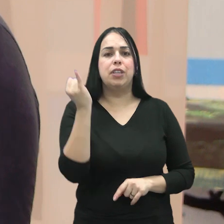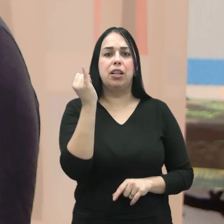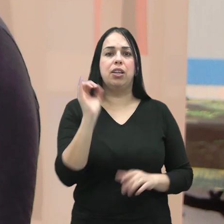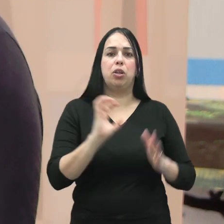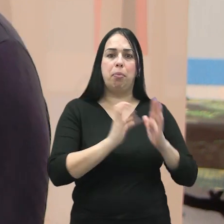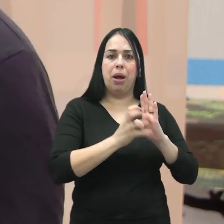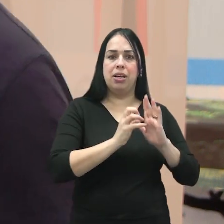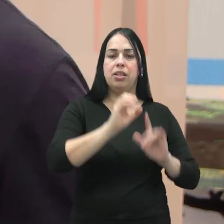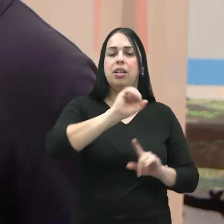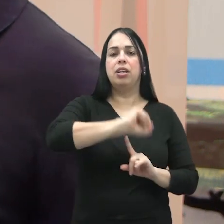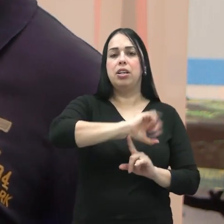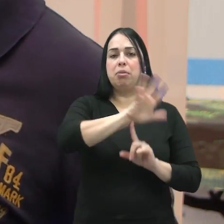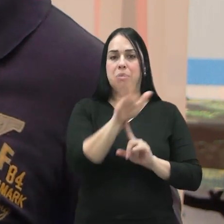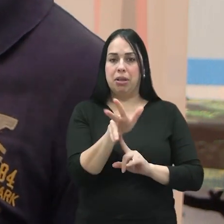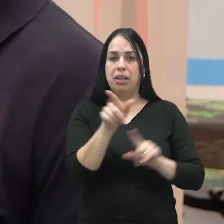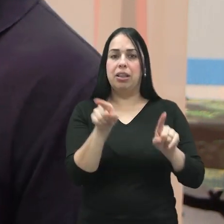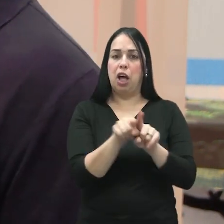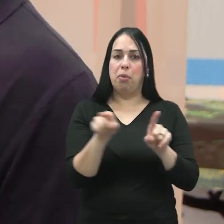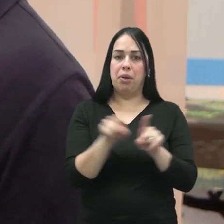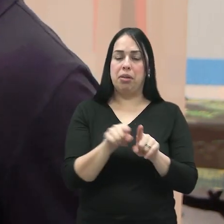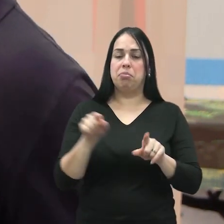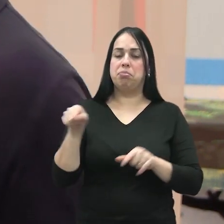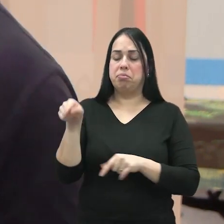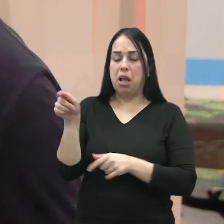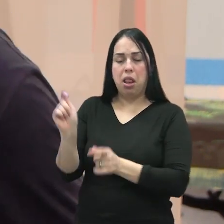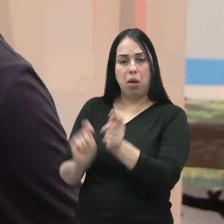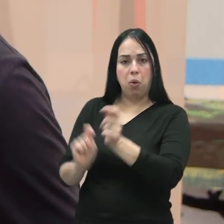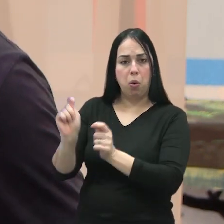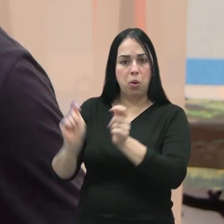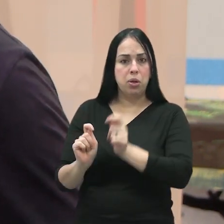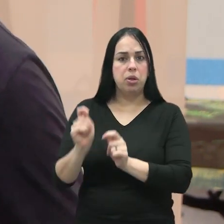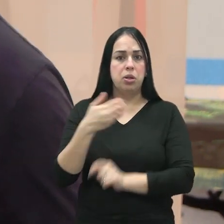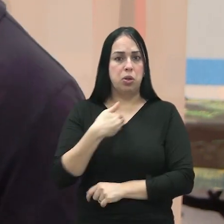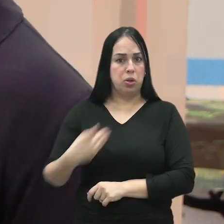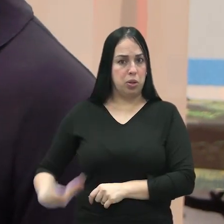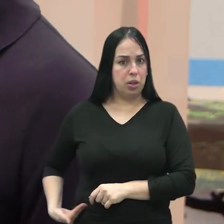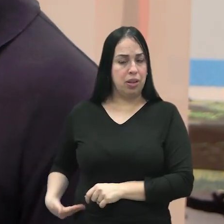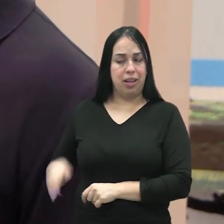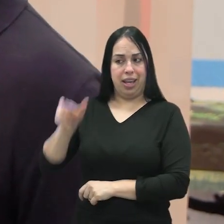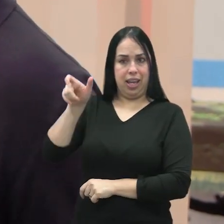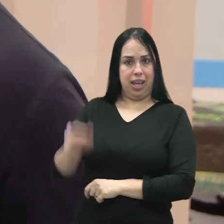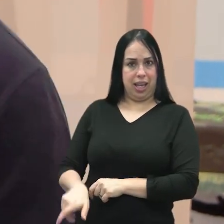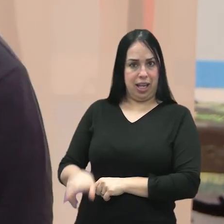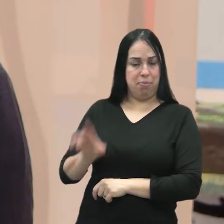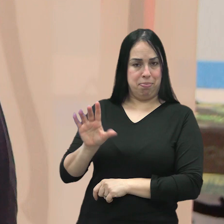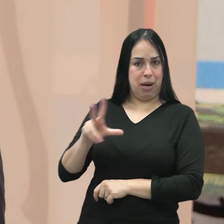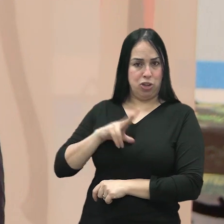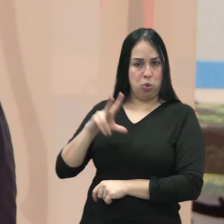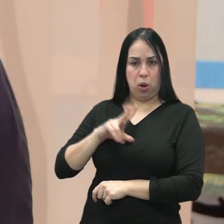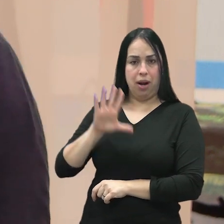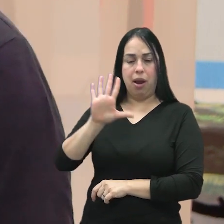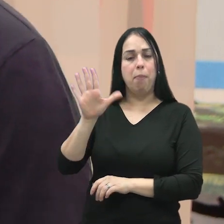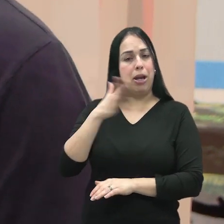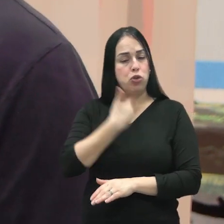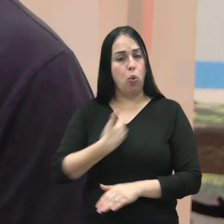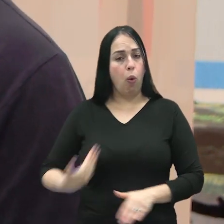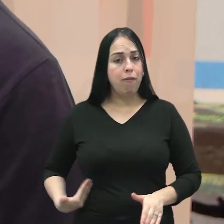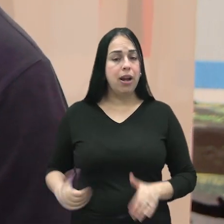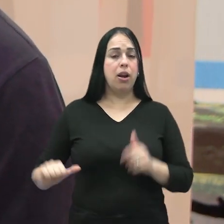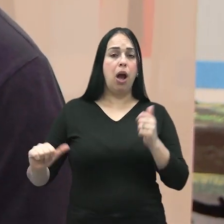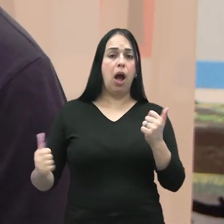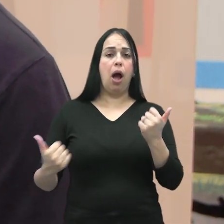ao partido, no sentido de garantir a manutenção da República, inclusive com o seu governo, não ele pessoalmente, apoiando